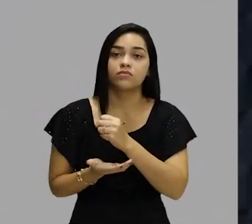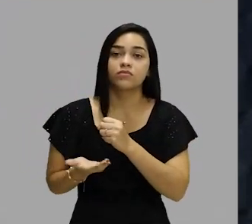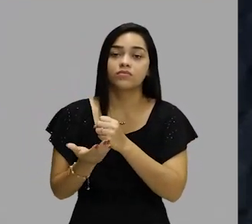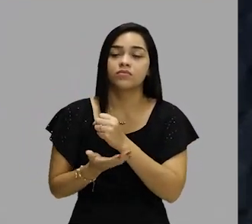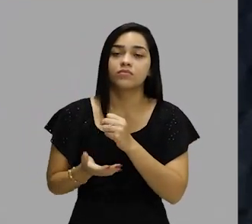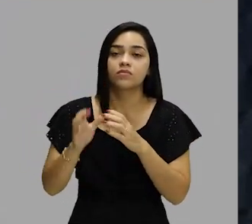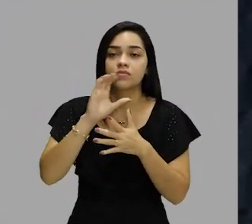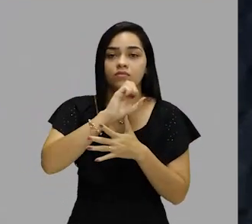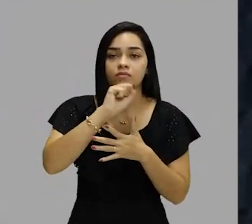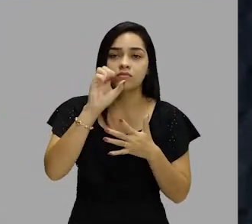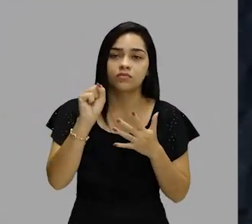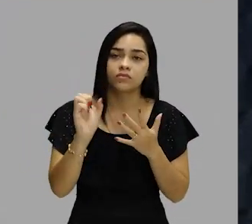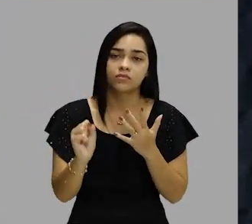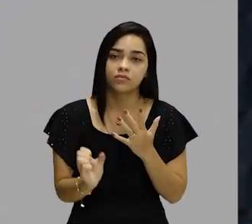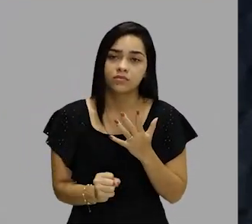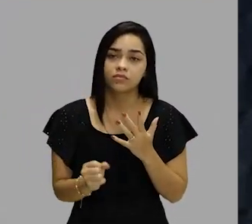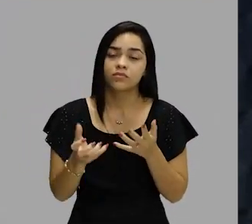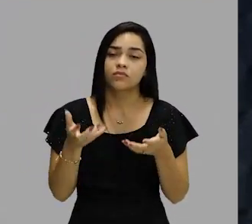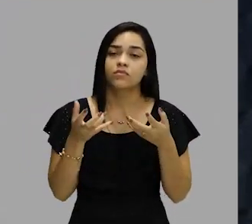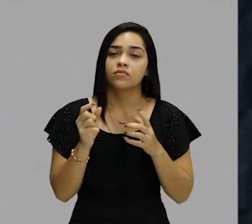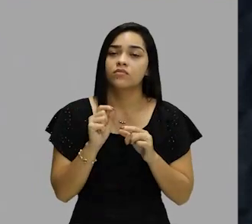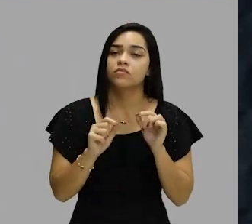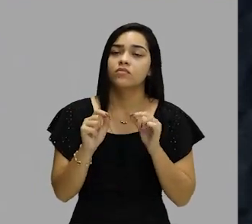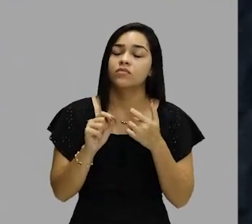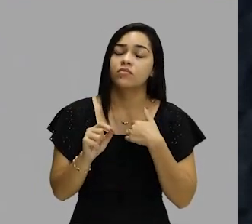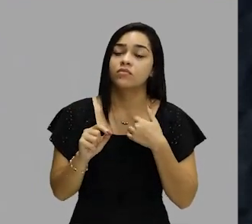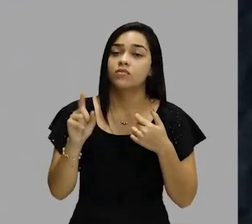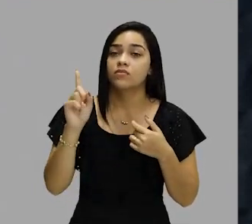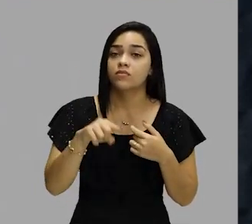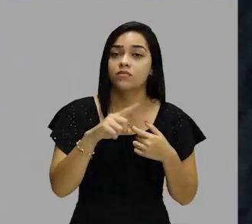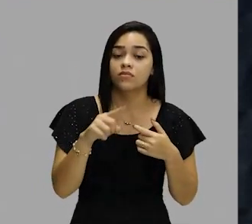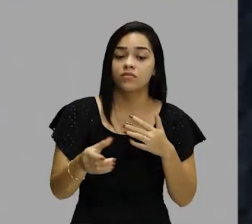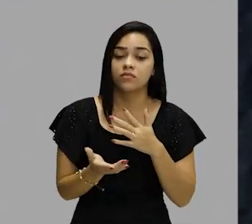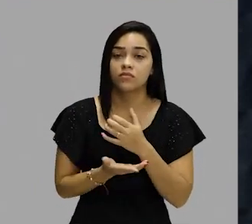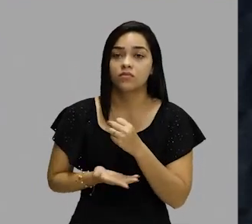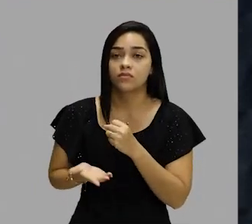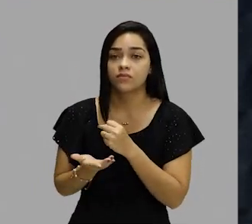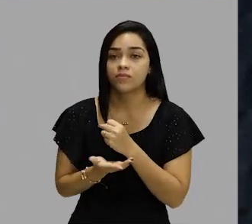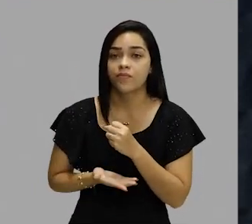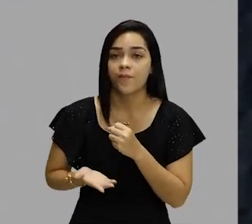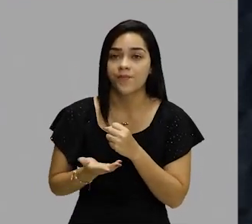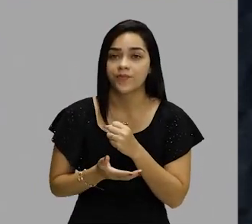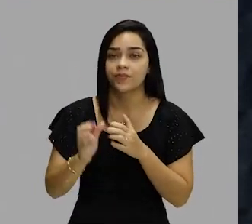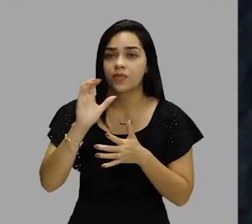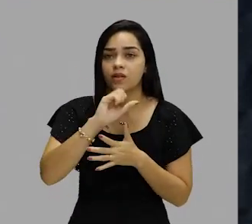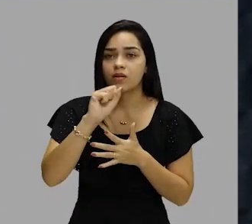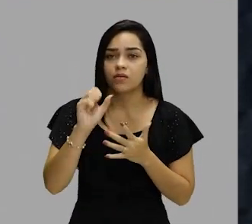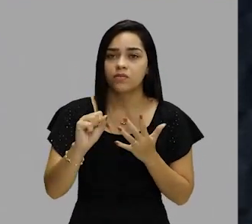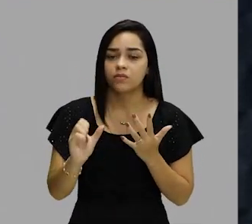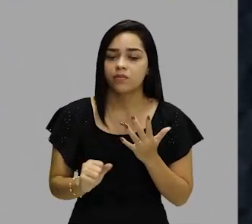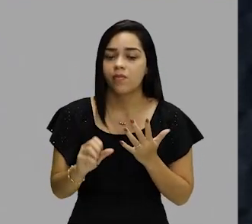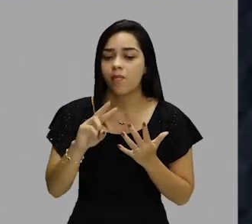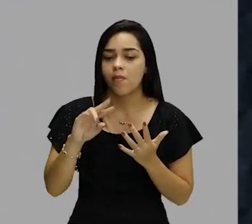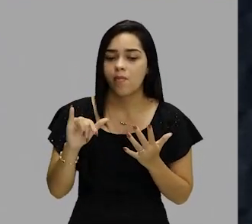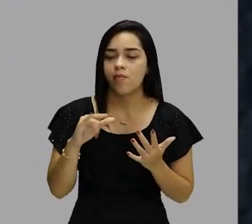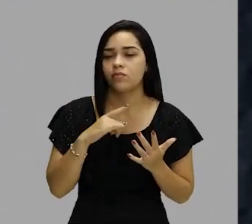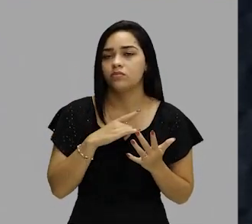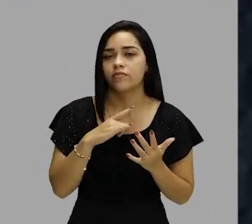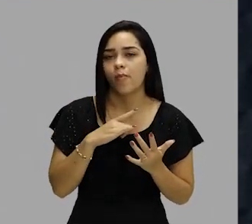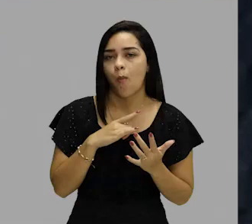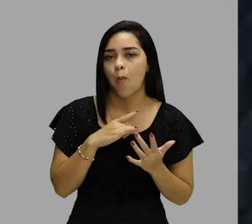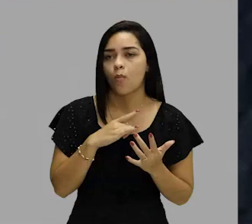da cadeia alimentar. Agora, vamos ver se eu eliminar a base da cadeia alimentar. Será que vai